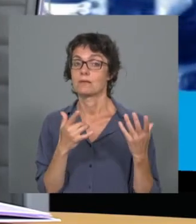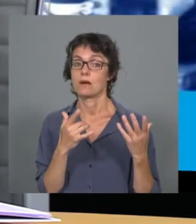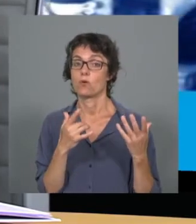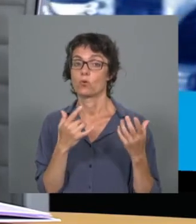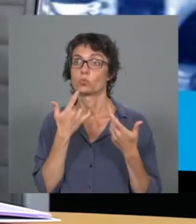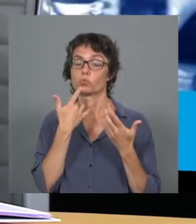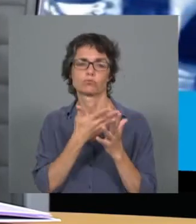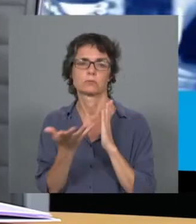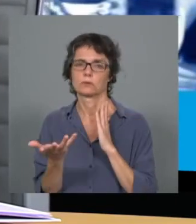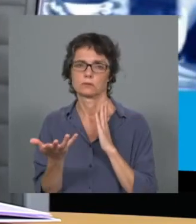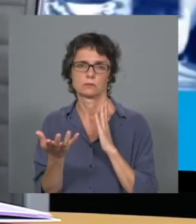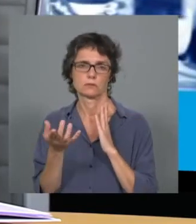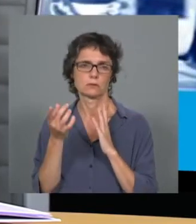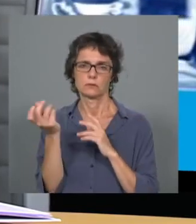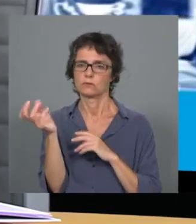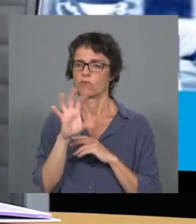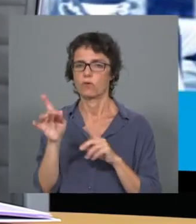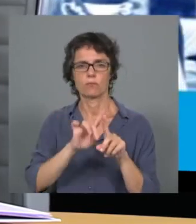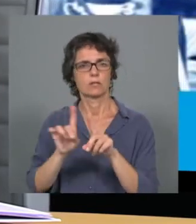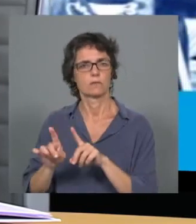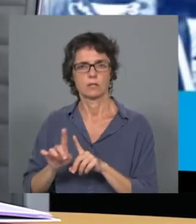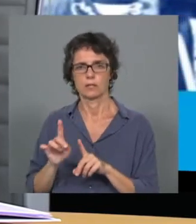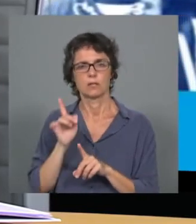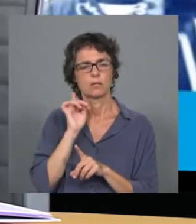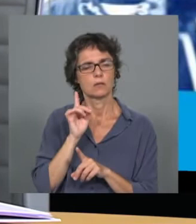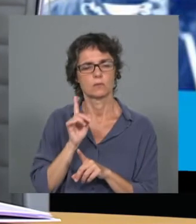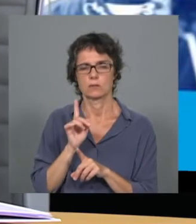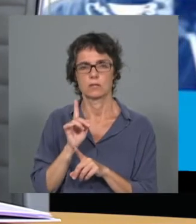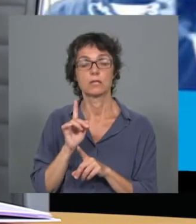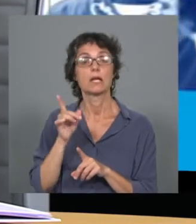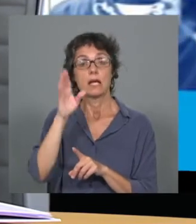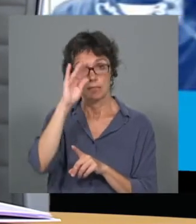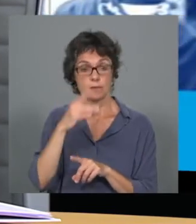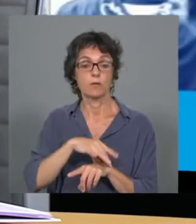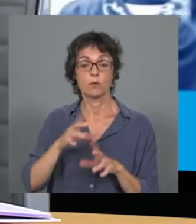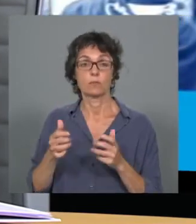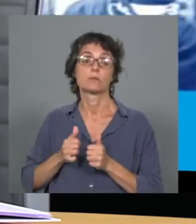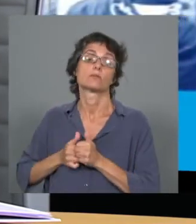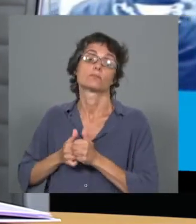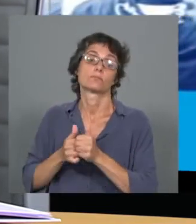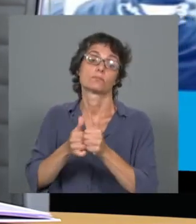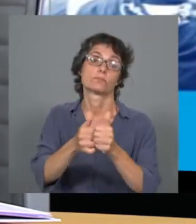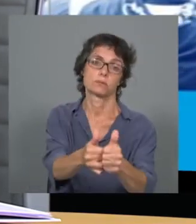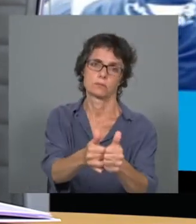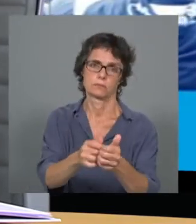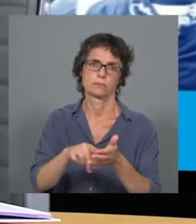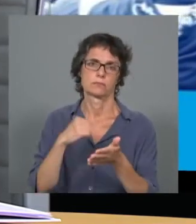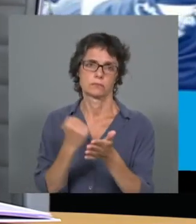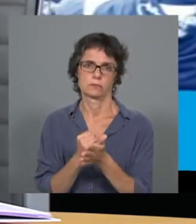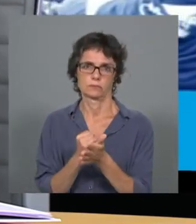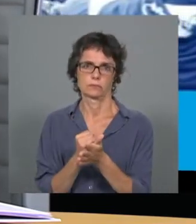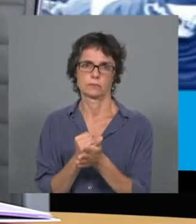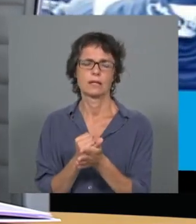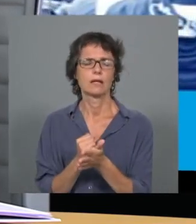agora, seja de tantas outras formas, a comunicação acompanhou a pandemia e a comunicação, eu penso que nós podemos dizer que